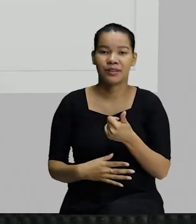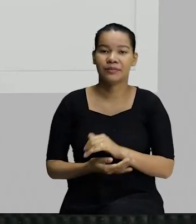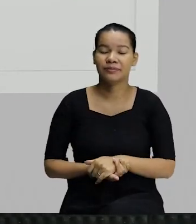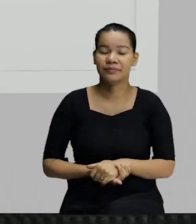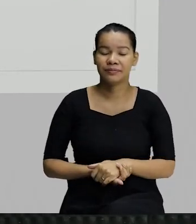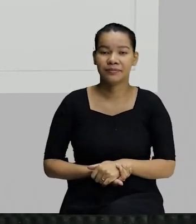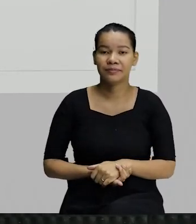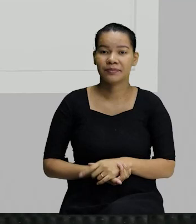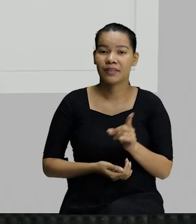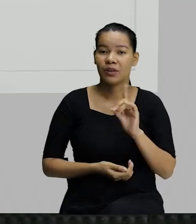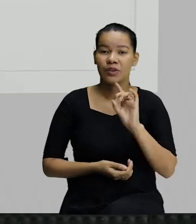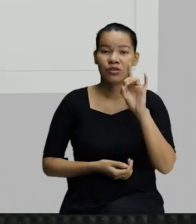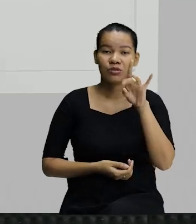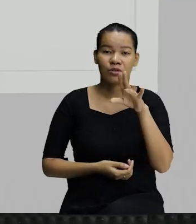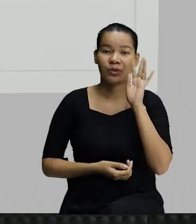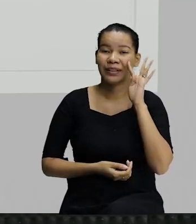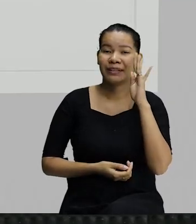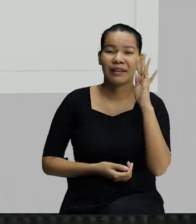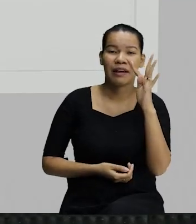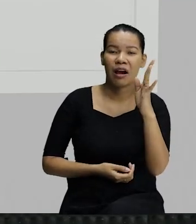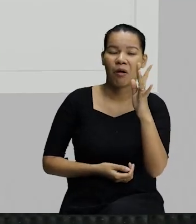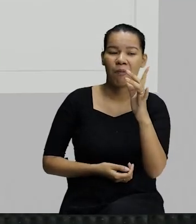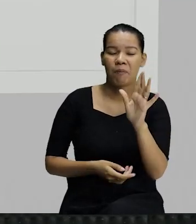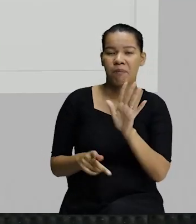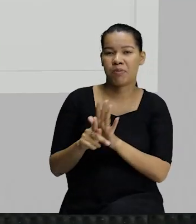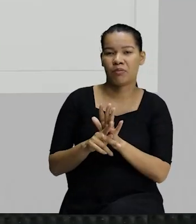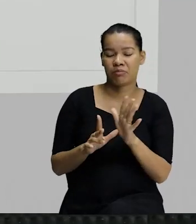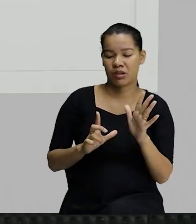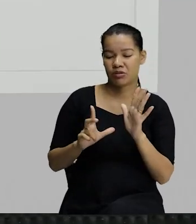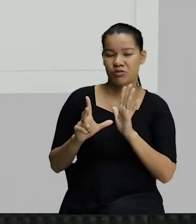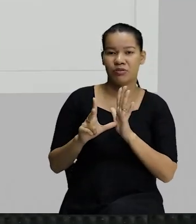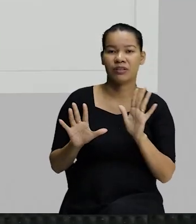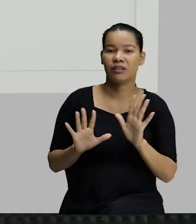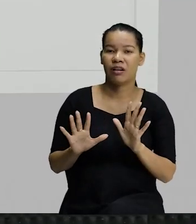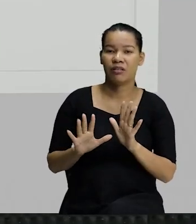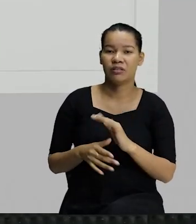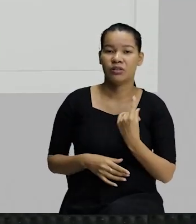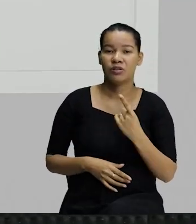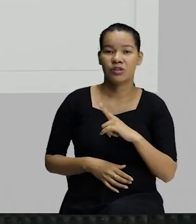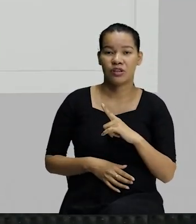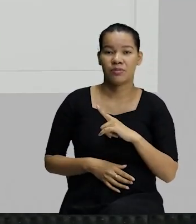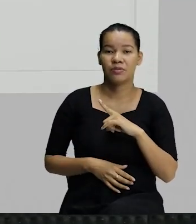Não é só um ideal individual. Aqui nós temos um ideal de